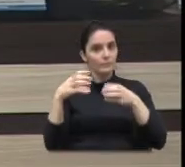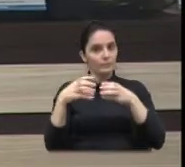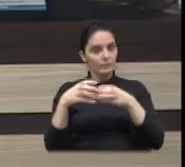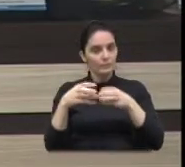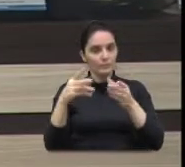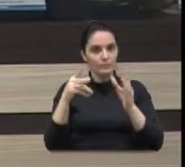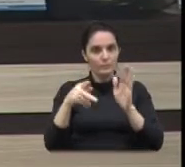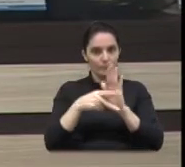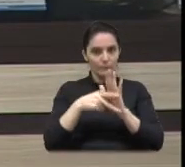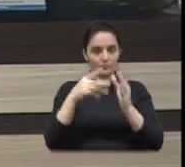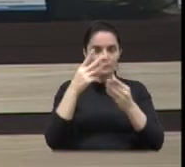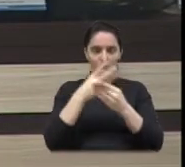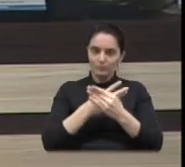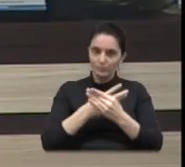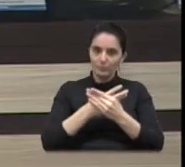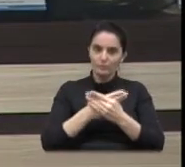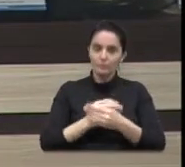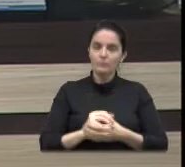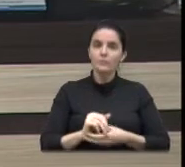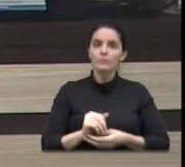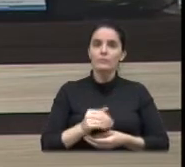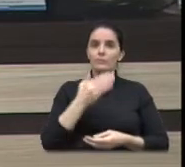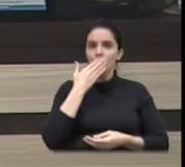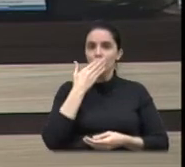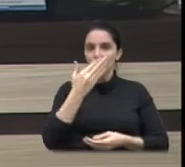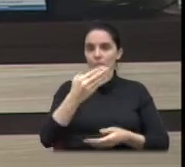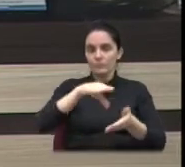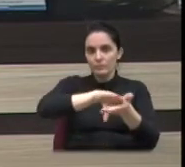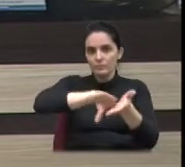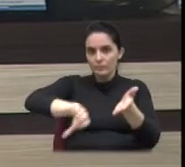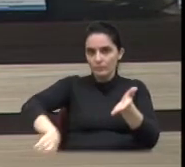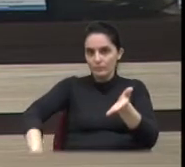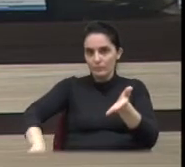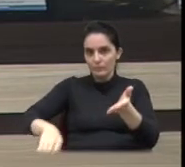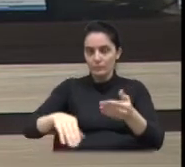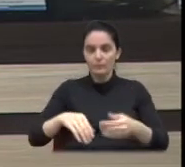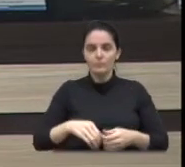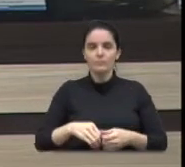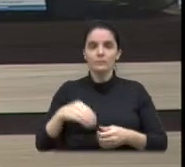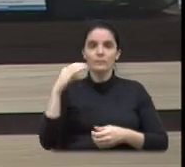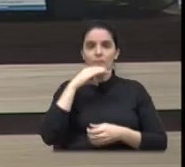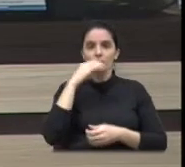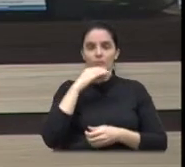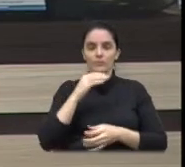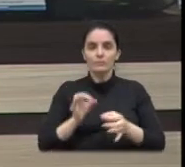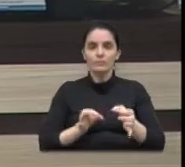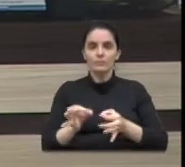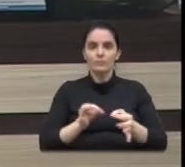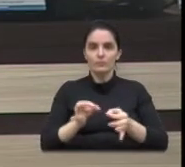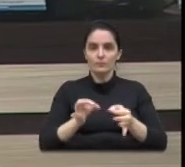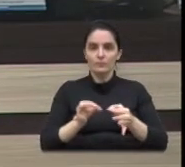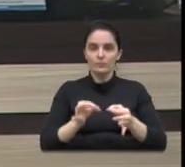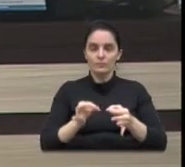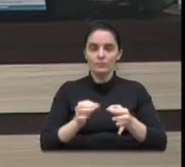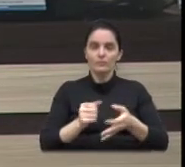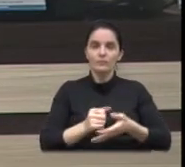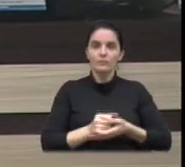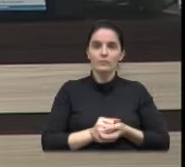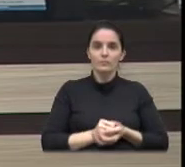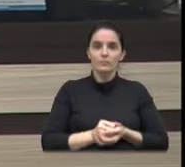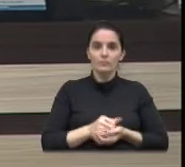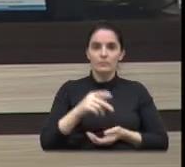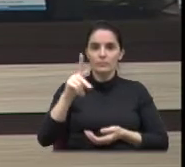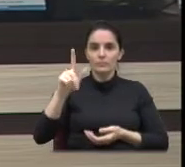egrégia Casa de Leis, no sentido de solicitar a retirada do regime de urgência do projeto descrito a seguir,